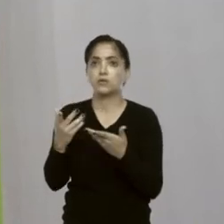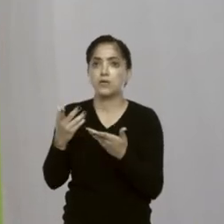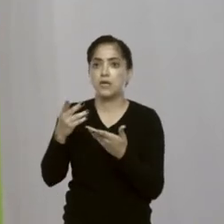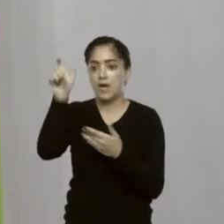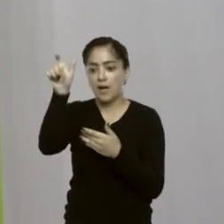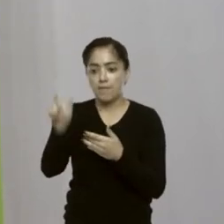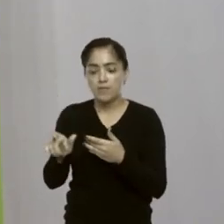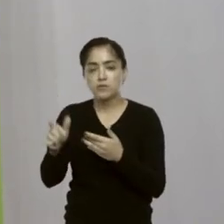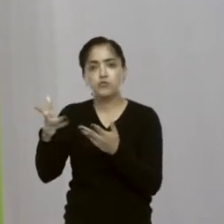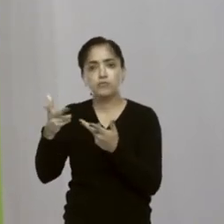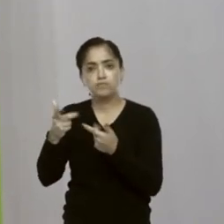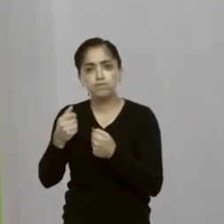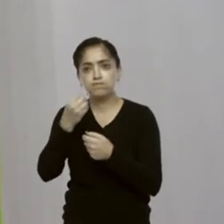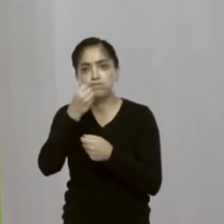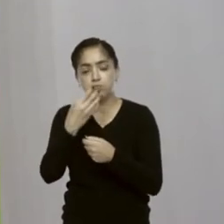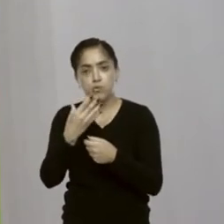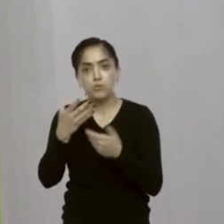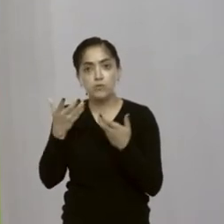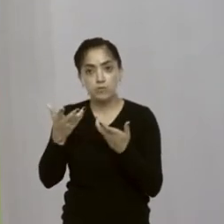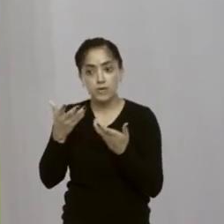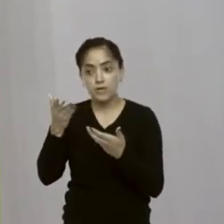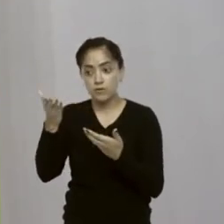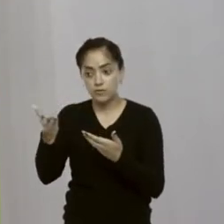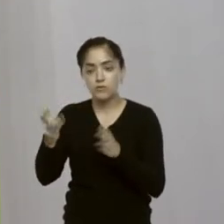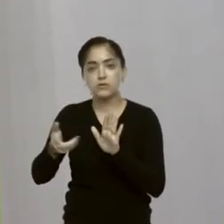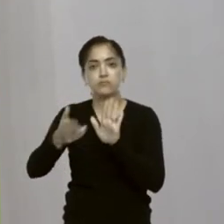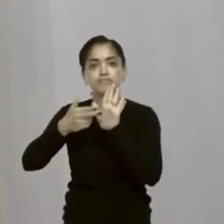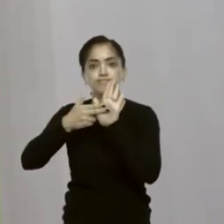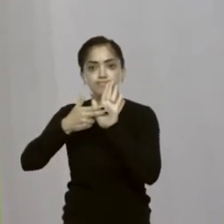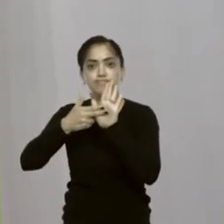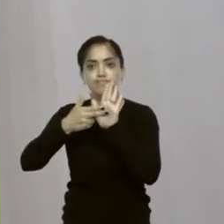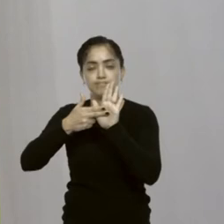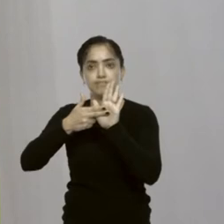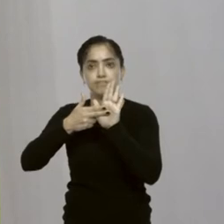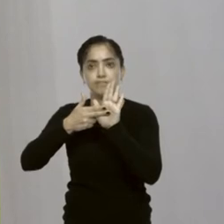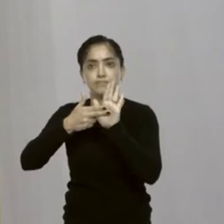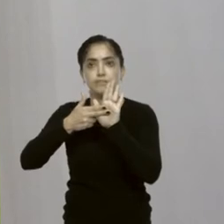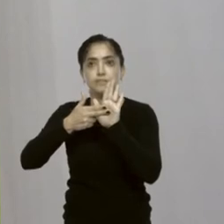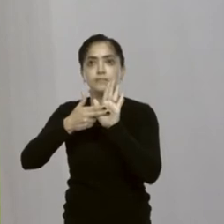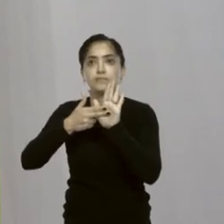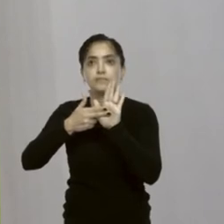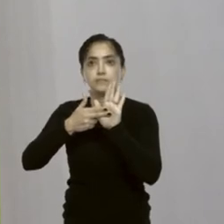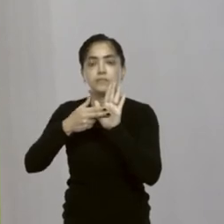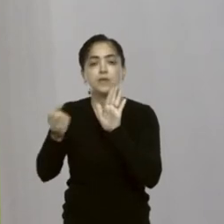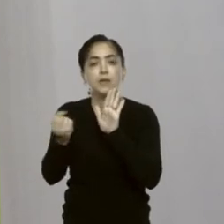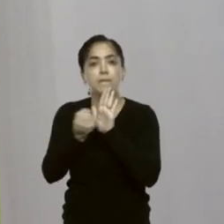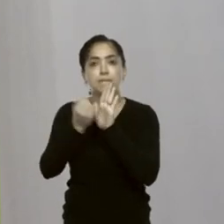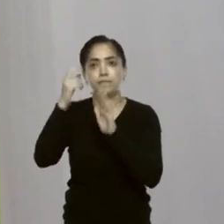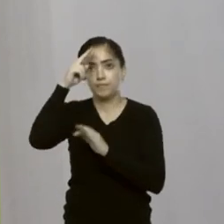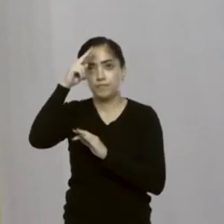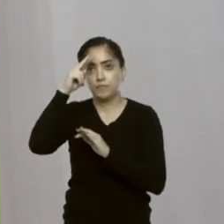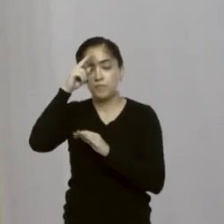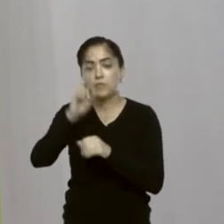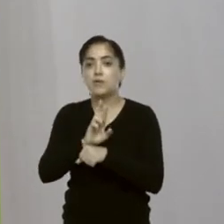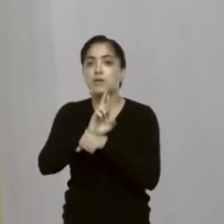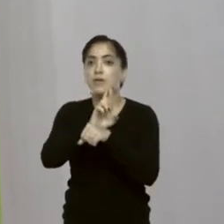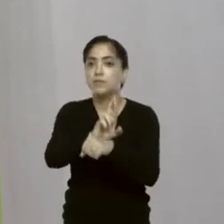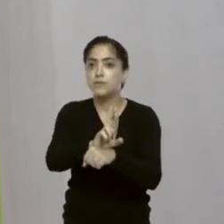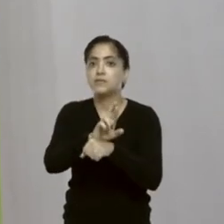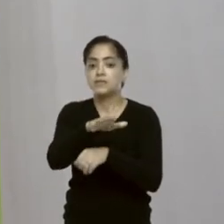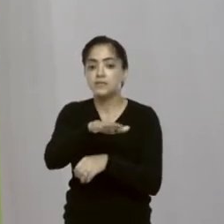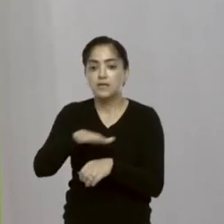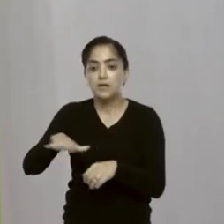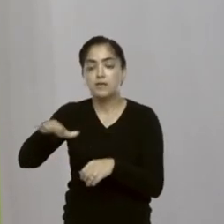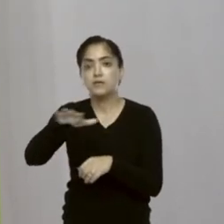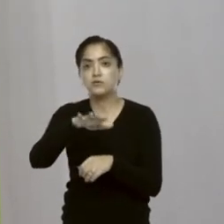isso, queremos que tu vá e assuma e faça a marca da história e represente Guabiruba, região, estado, e